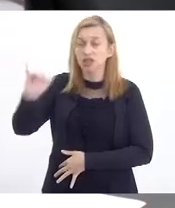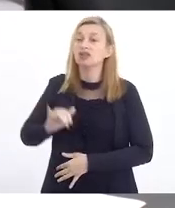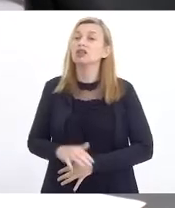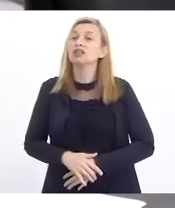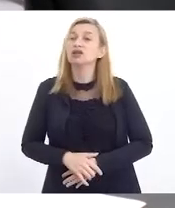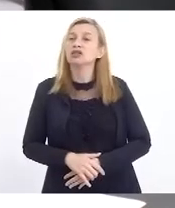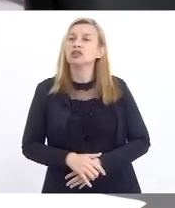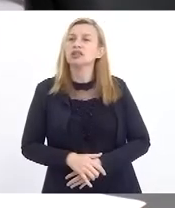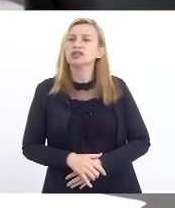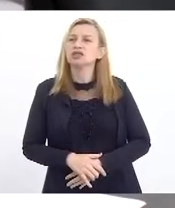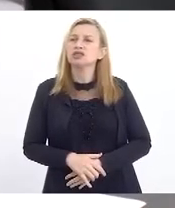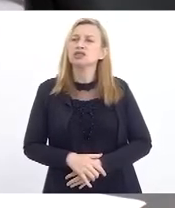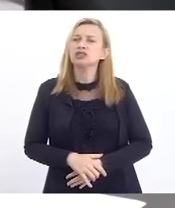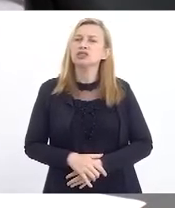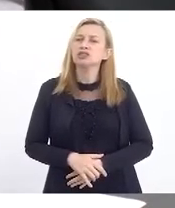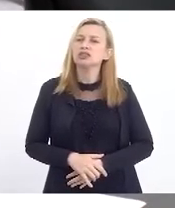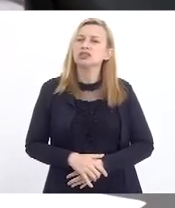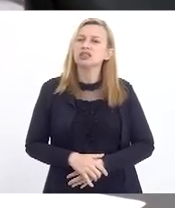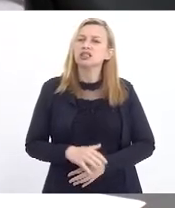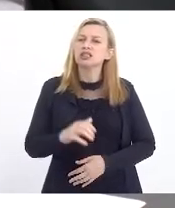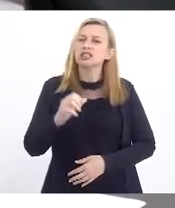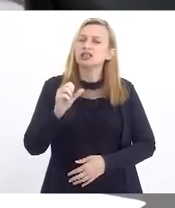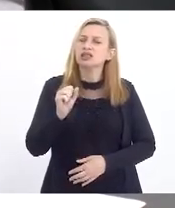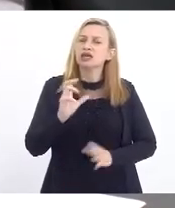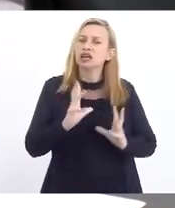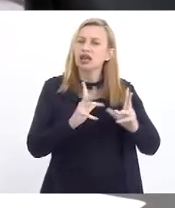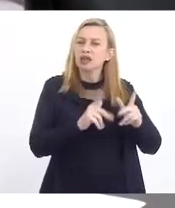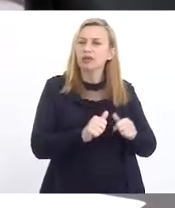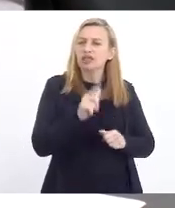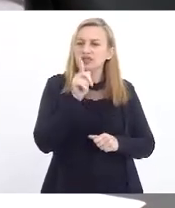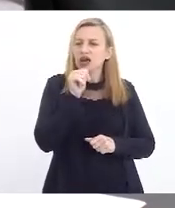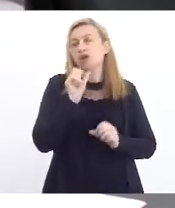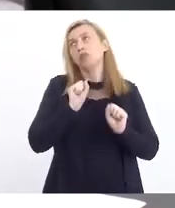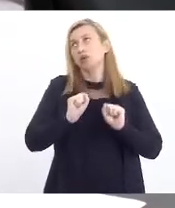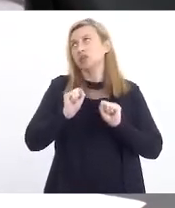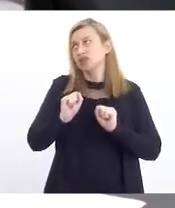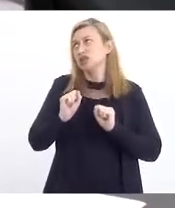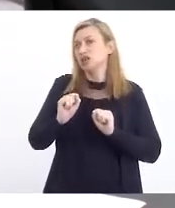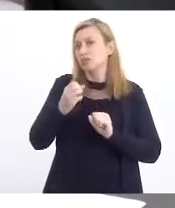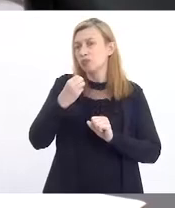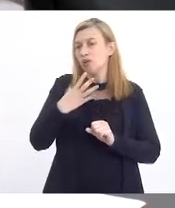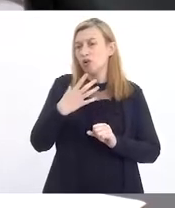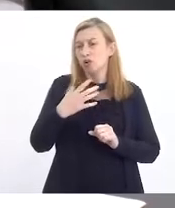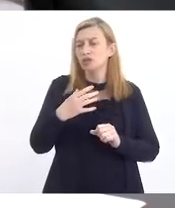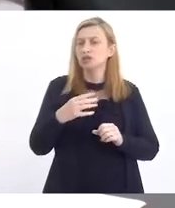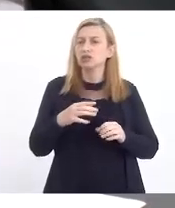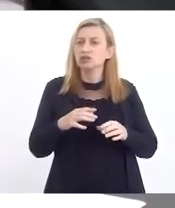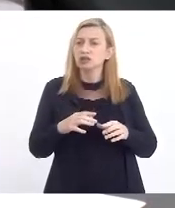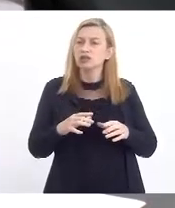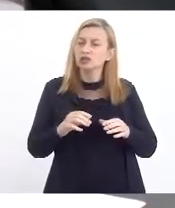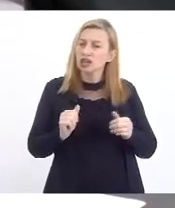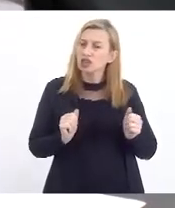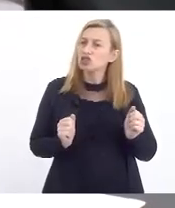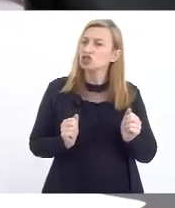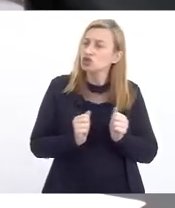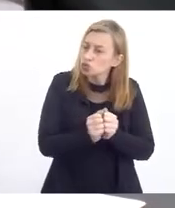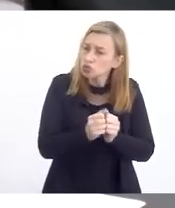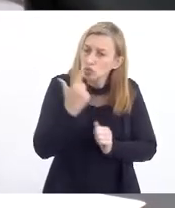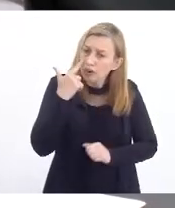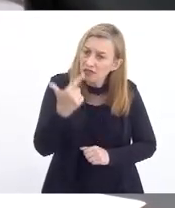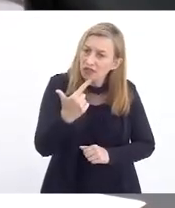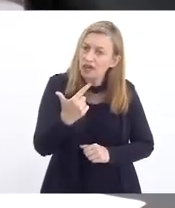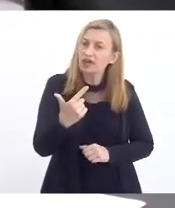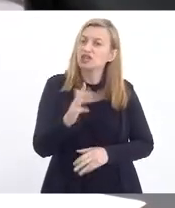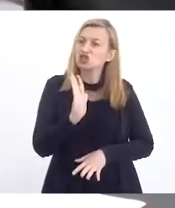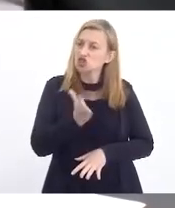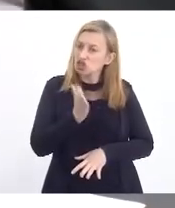de salinização da água, pode ser uma alternativa, que os nossos órgãos deviam estar de cabeça para ver se isso